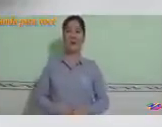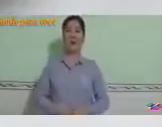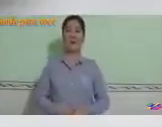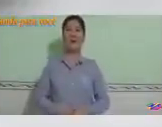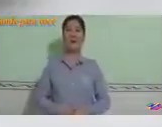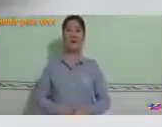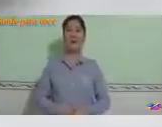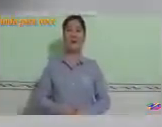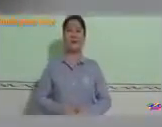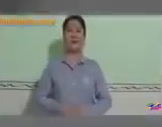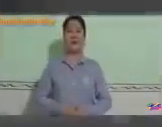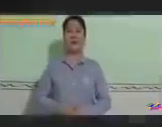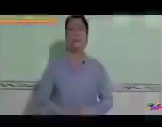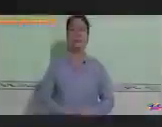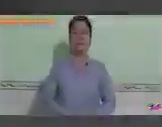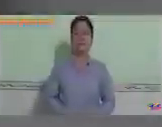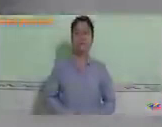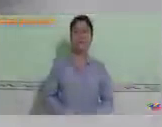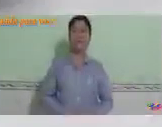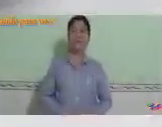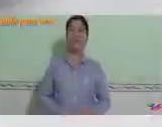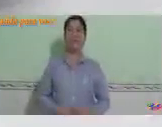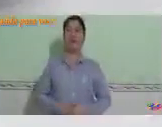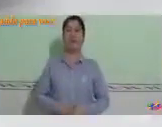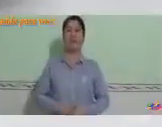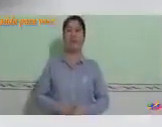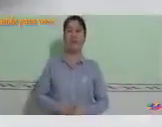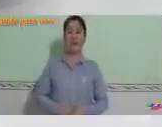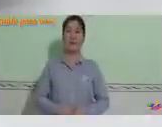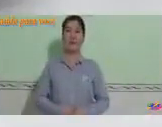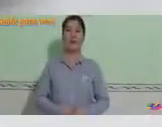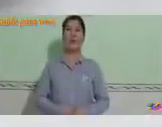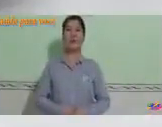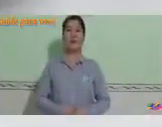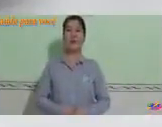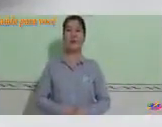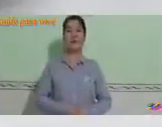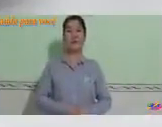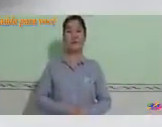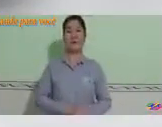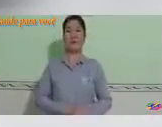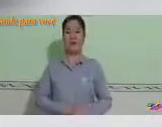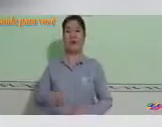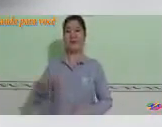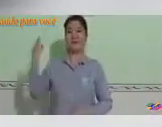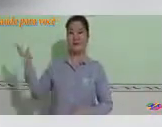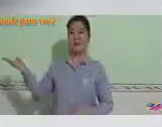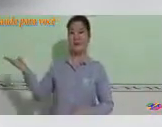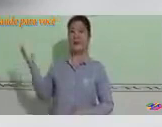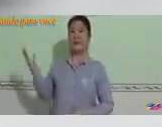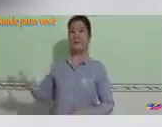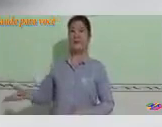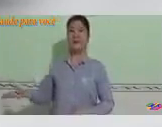Acento agudo se um ano de vida tendem a permanecer e intensificar se o tratamento não for iniciado.